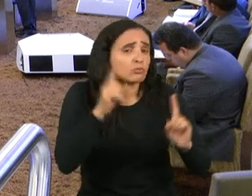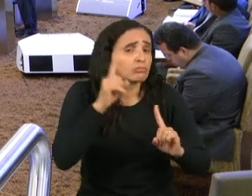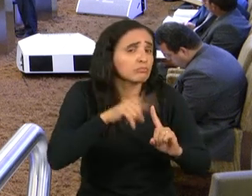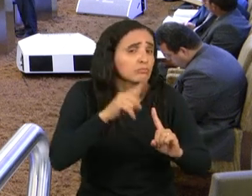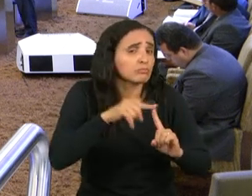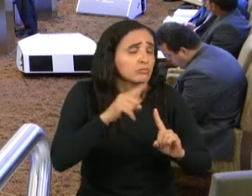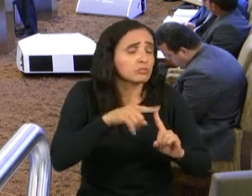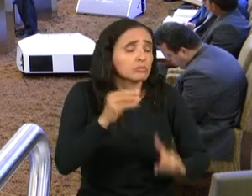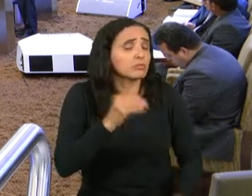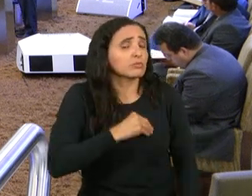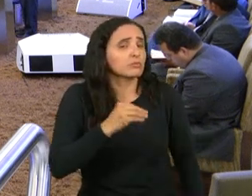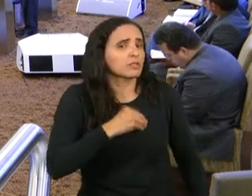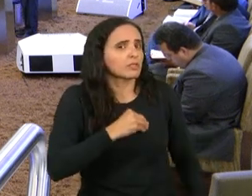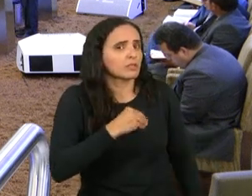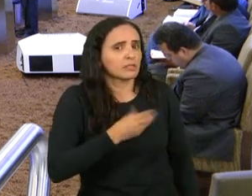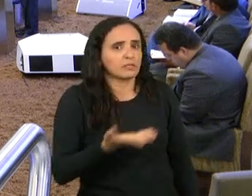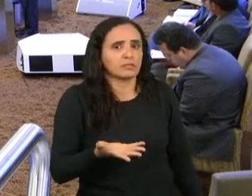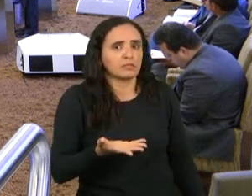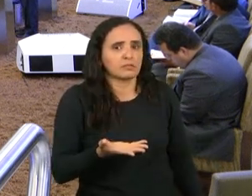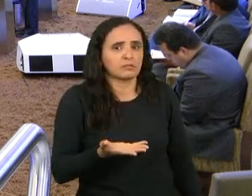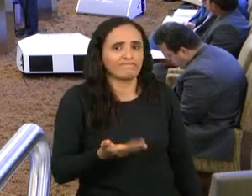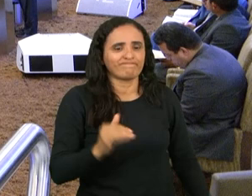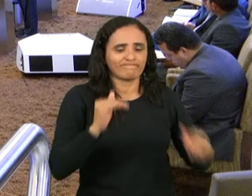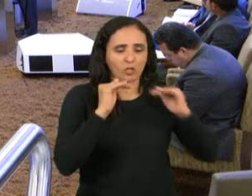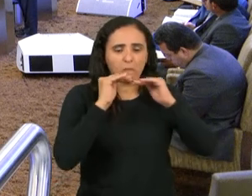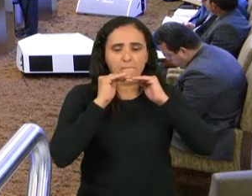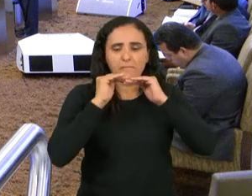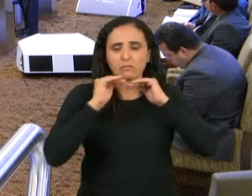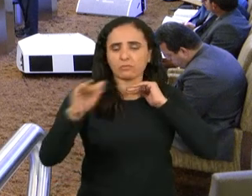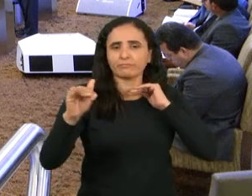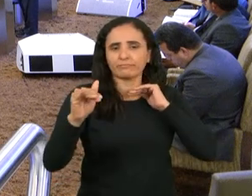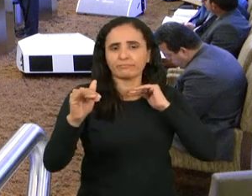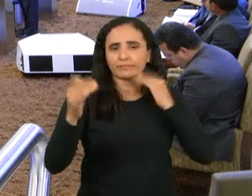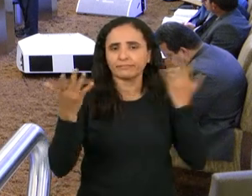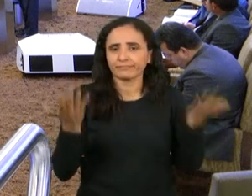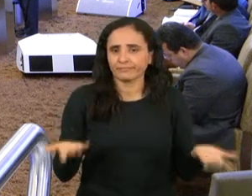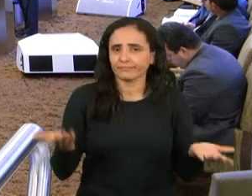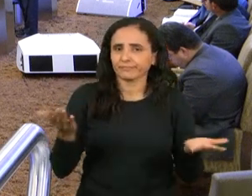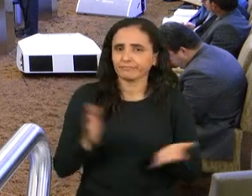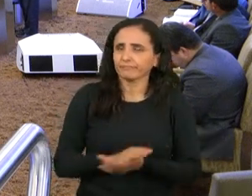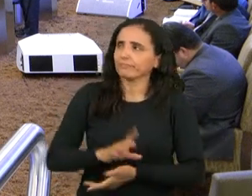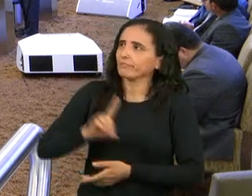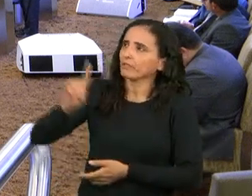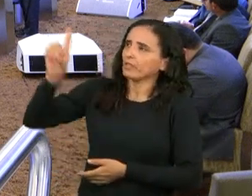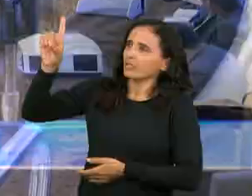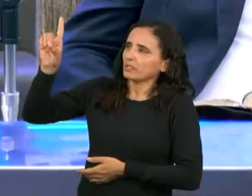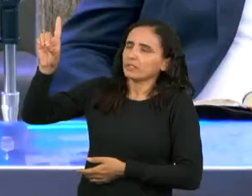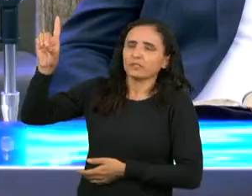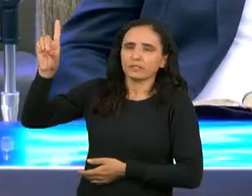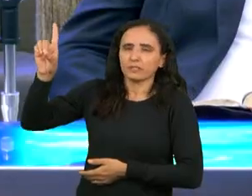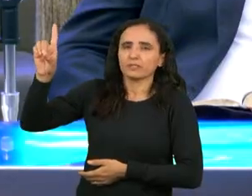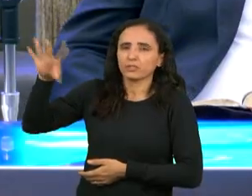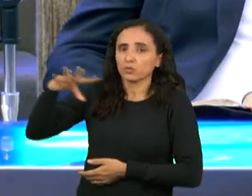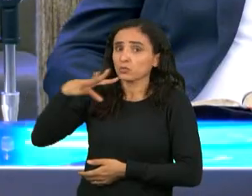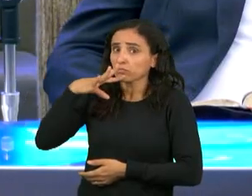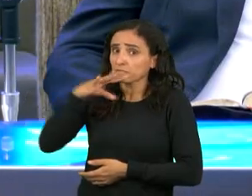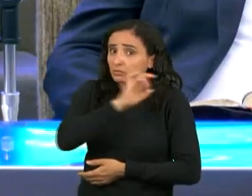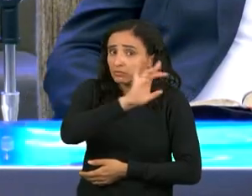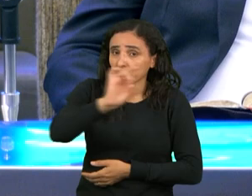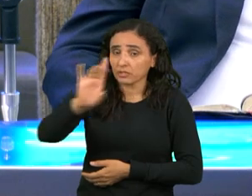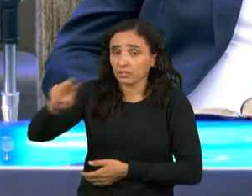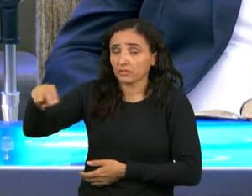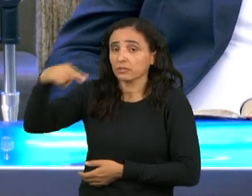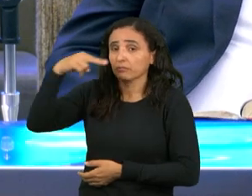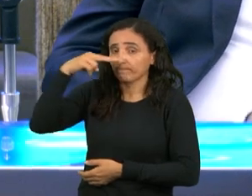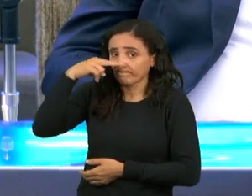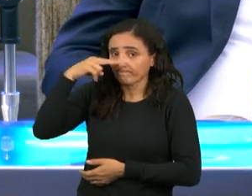até aqueles que contrariam a natureza Divina que Deus estabeleceu no homem que está lá no capítulo